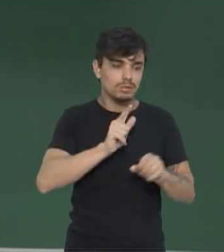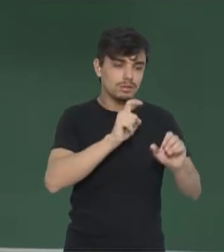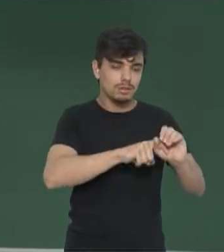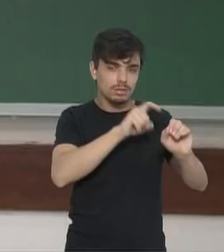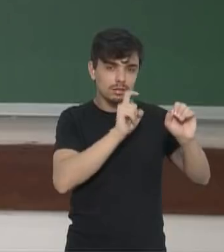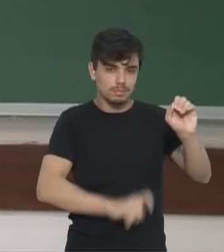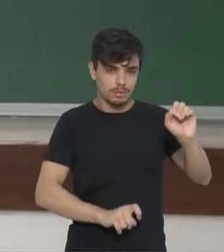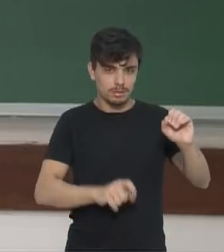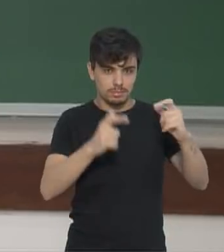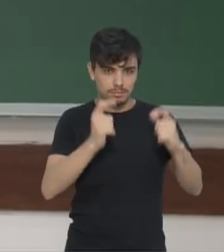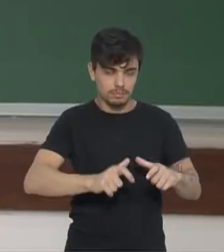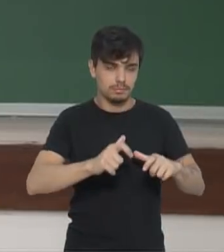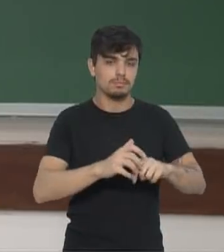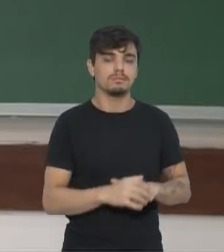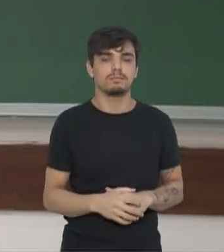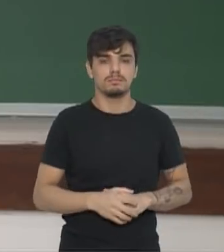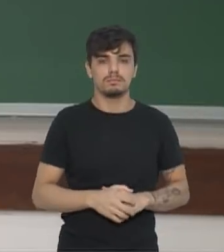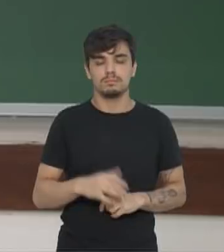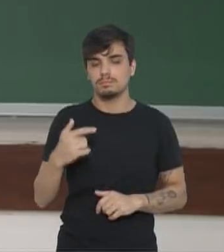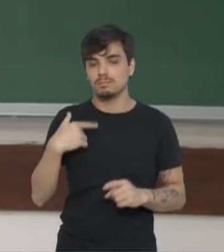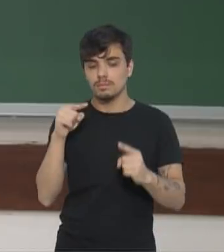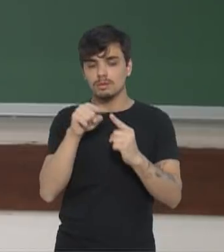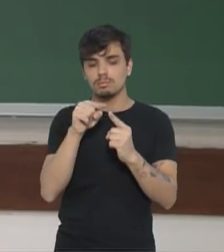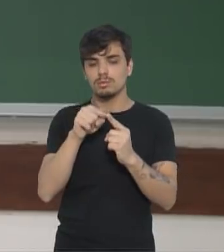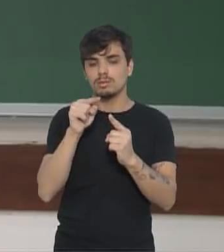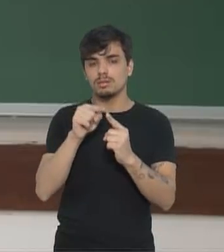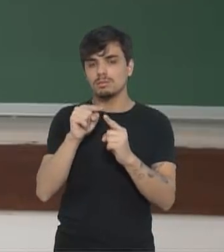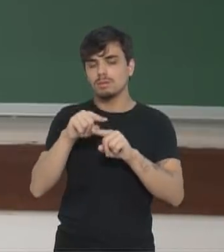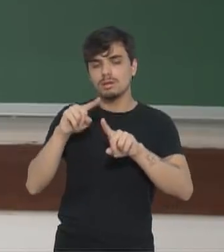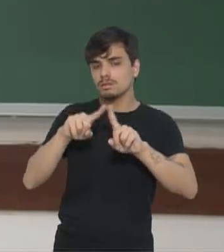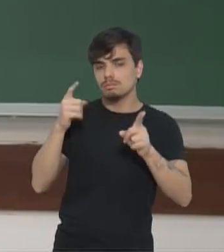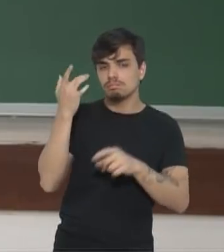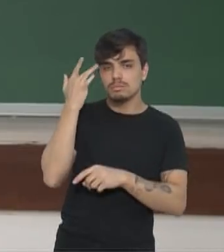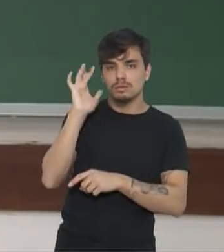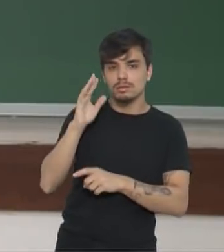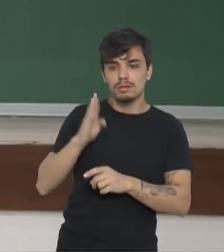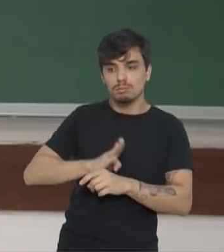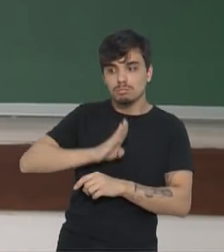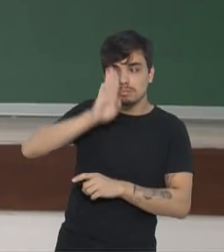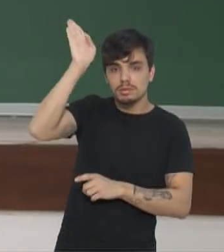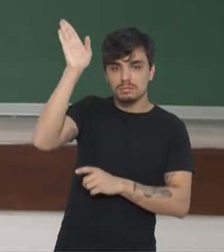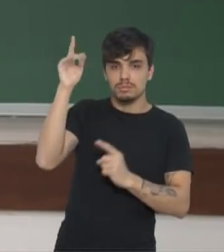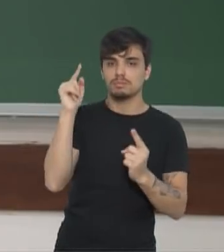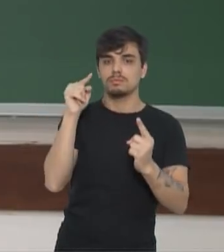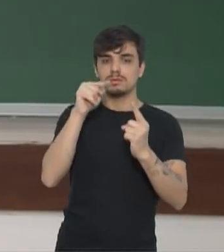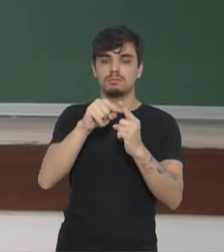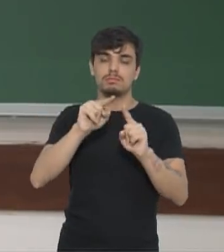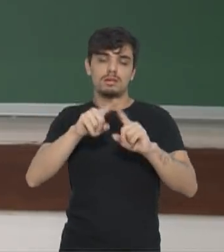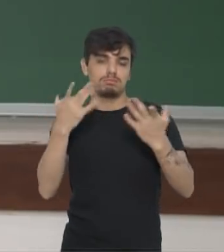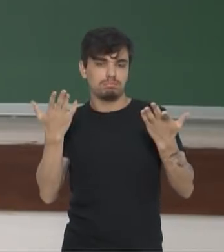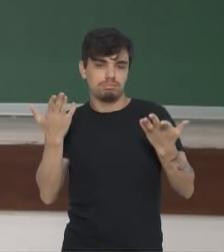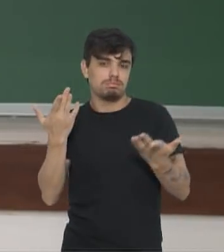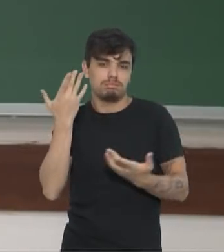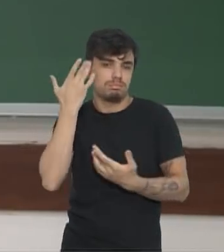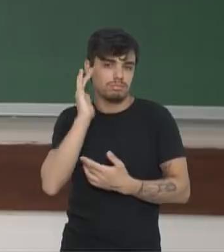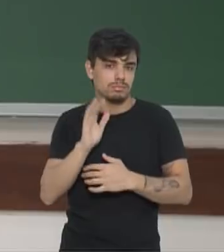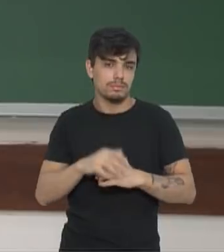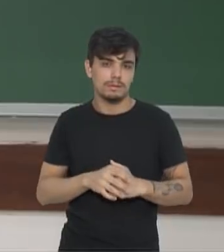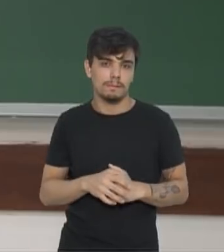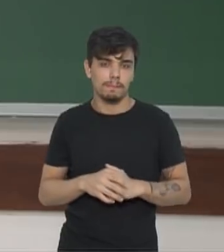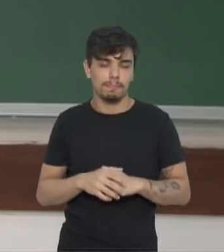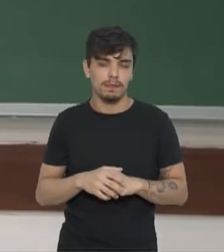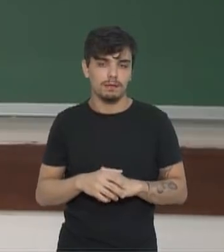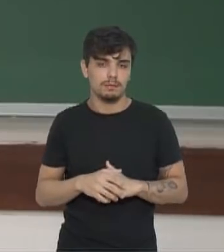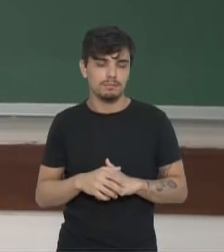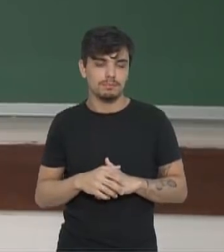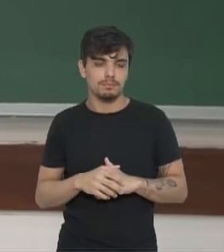objetivo. Não sei se era o principal objetivo, mas vai saber lá, sabe Deus que hora